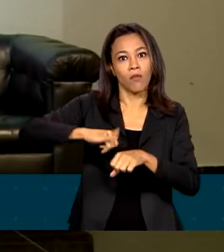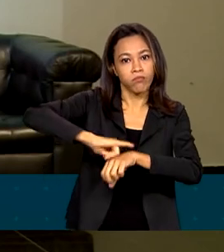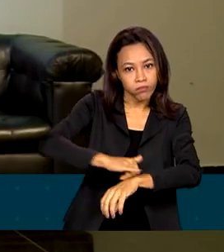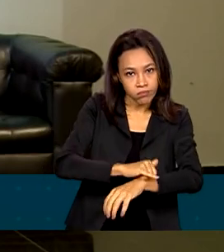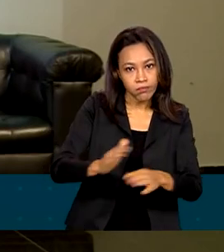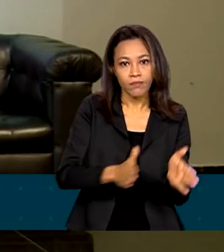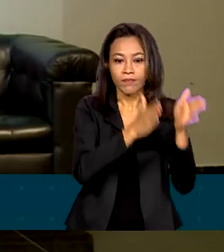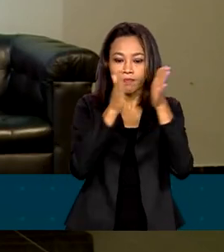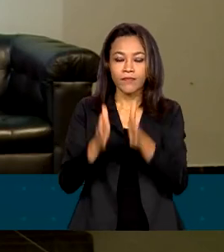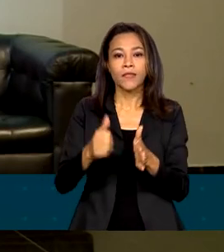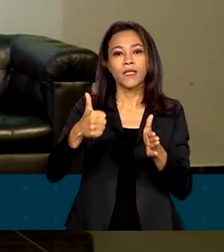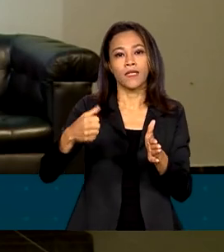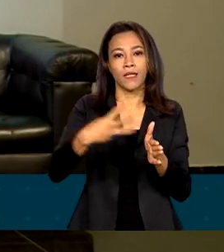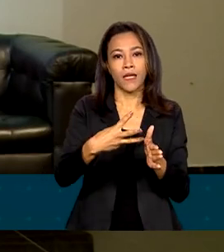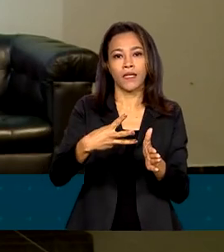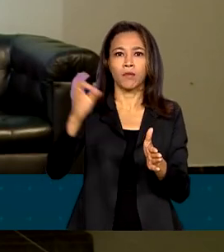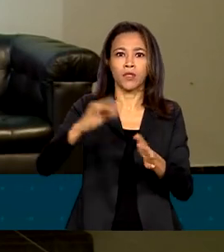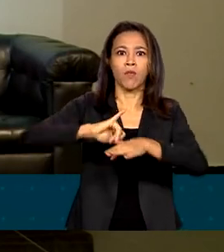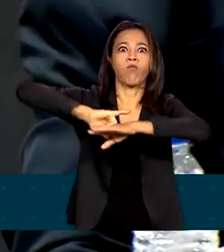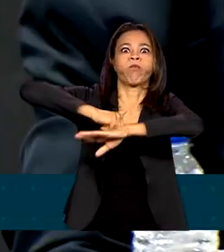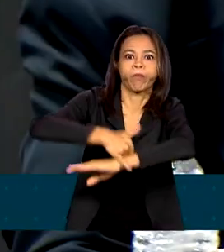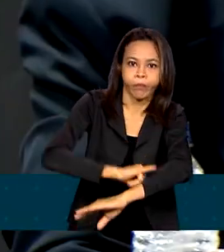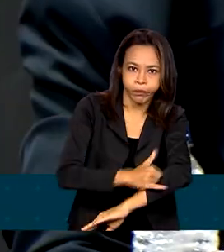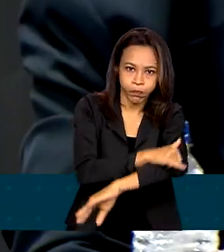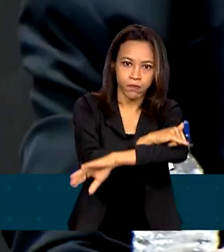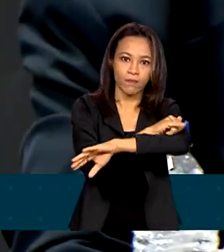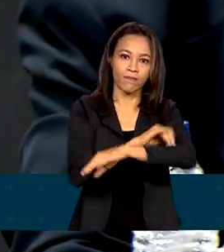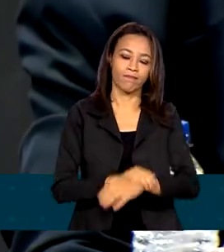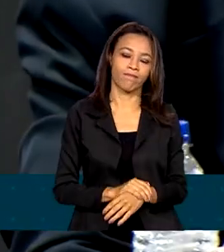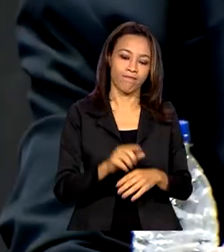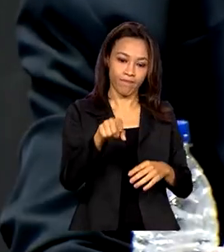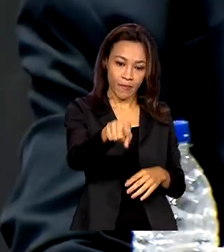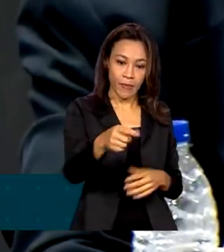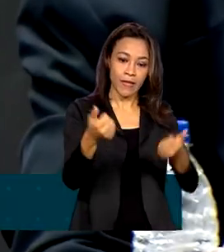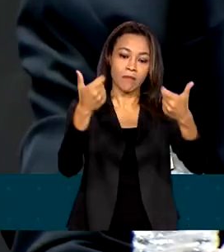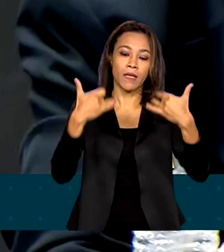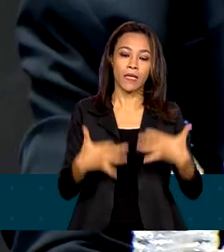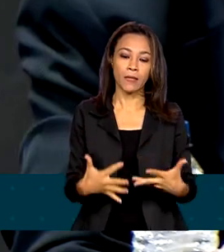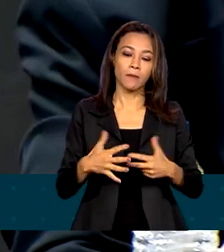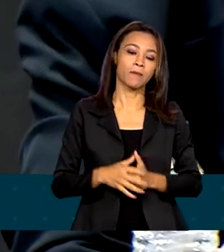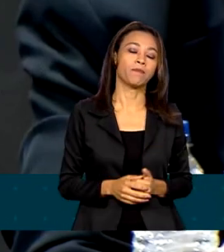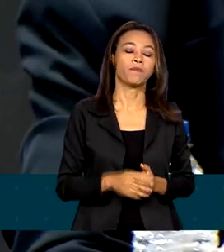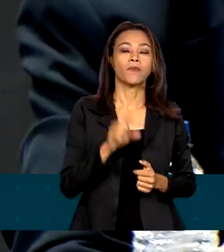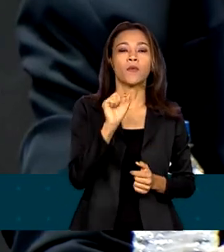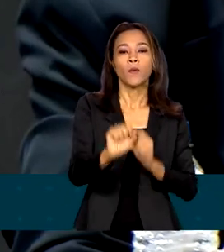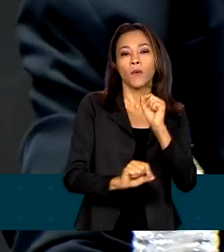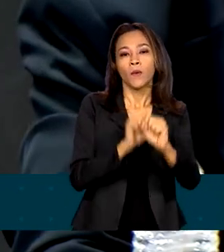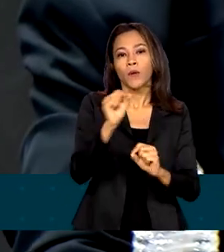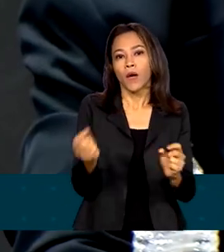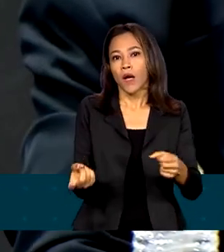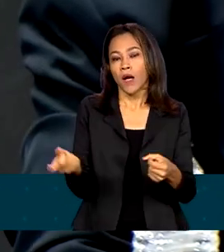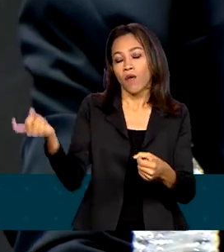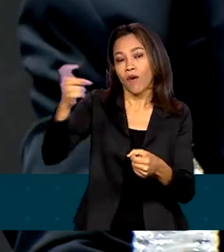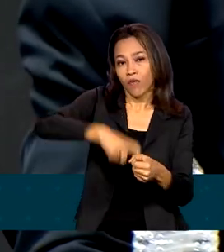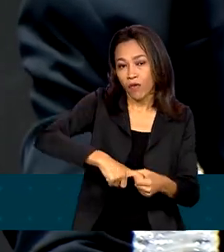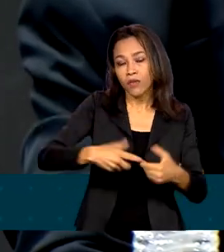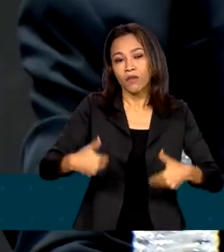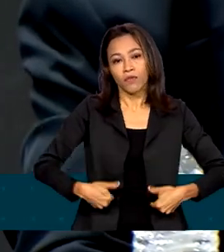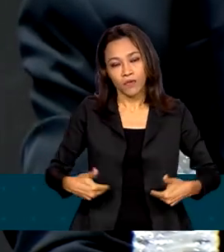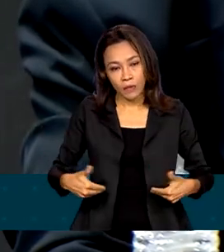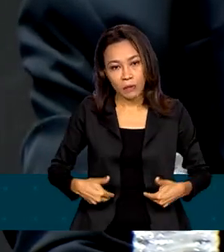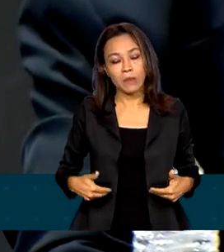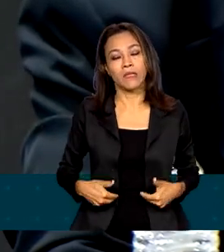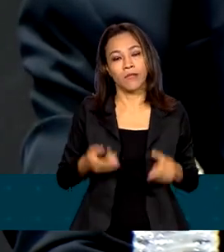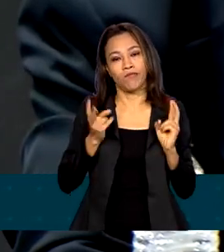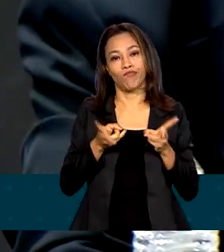e 13% obesidade. Oscilamos no Brasil entre o retorno da fome, que tanto é